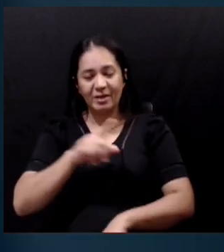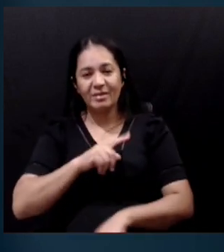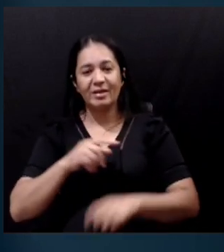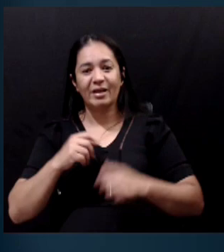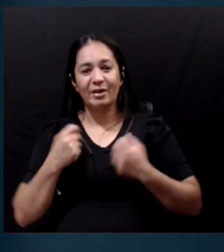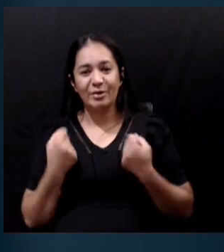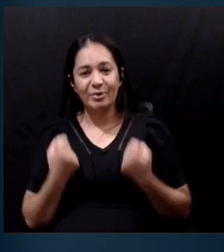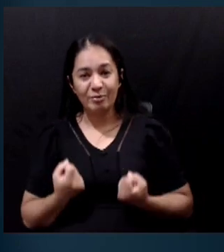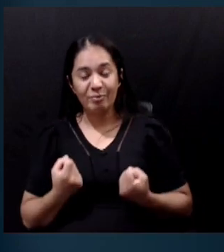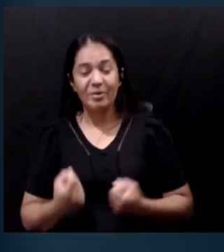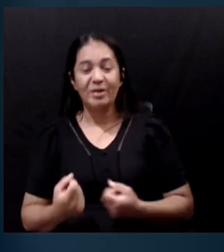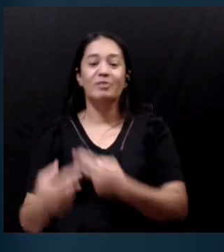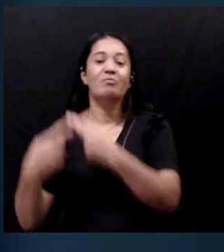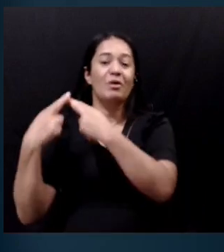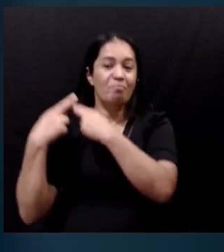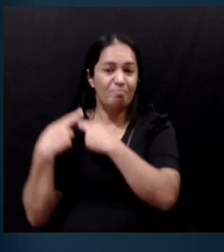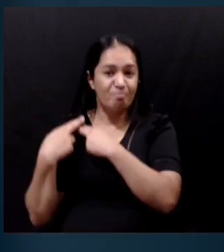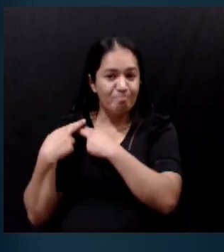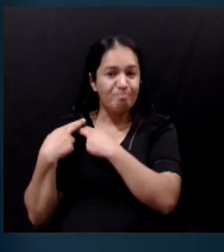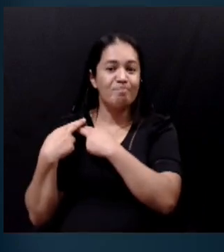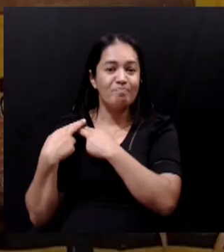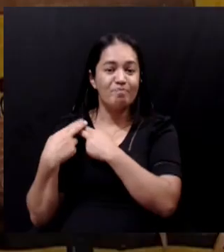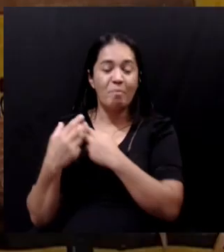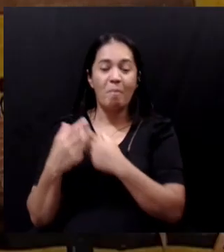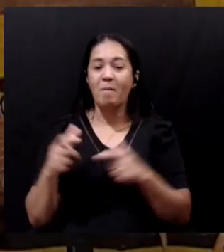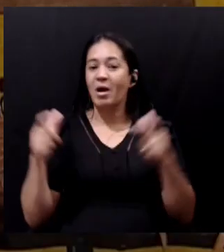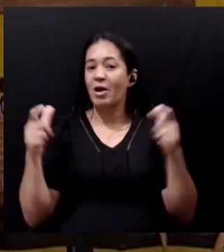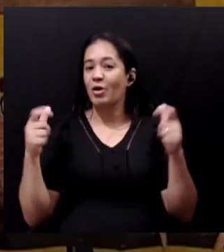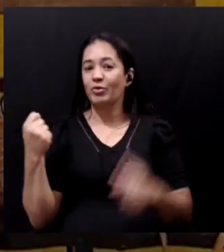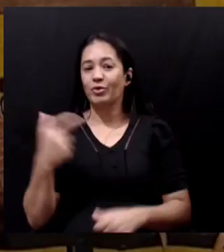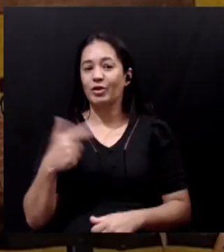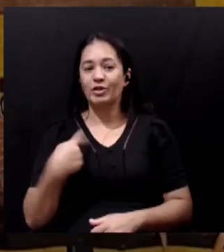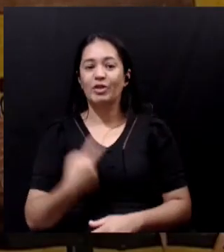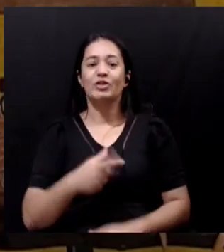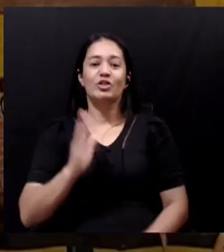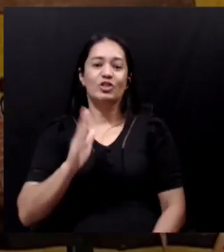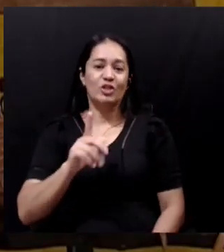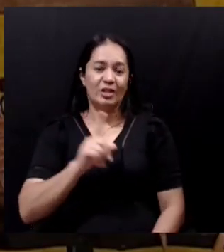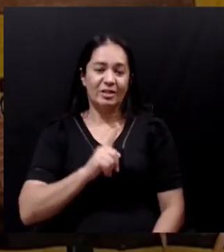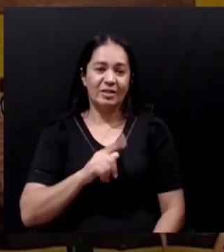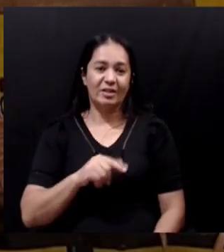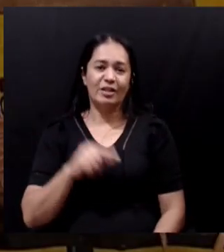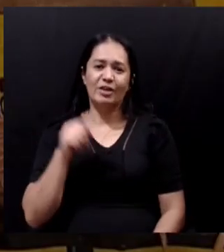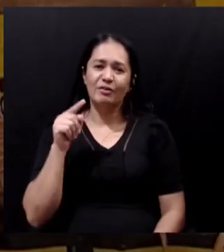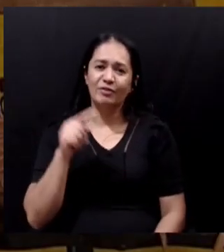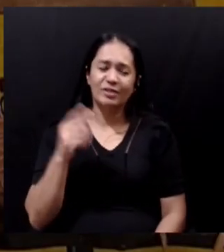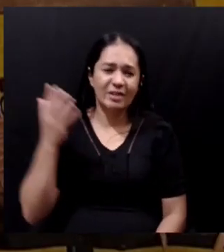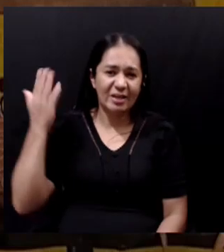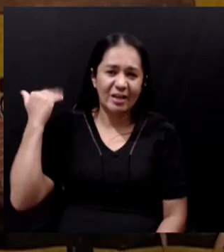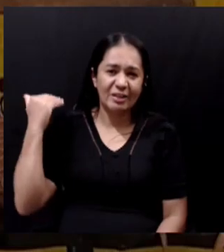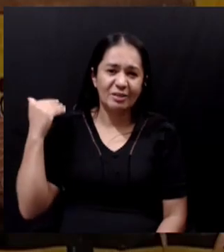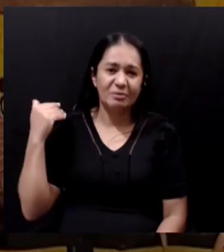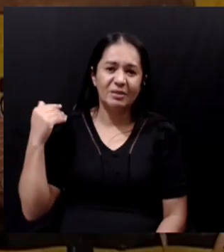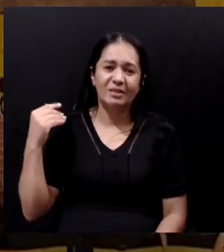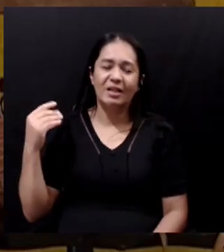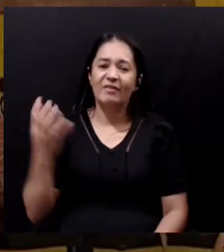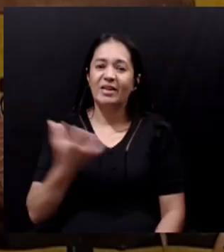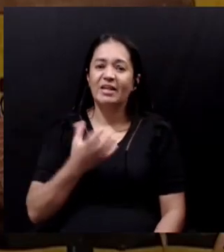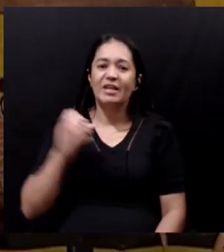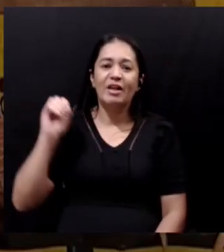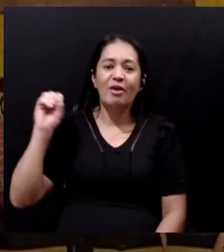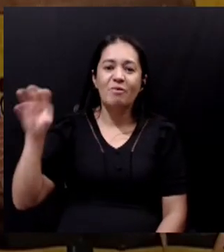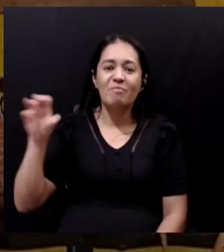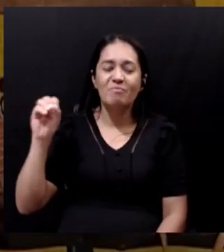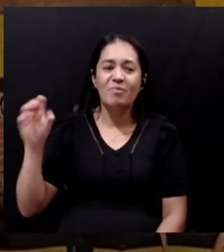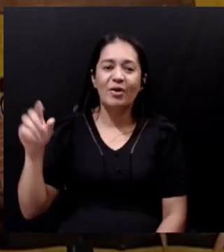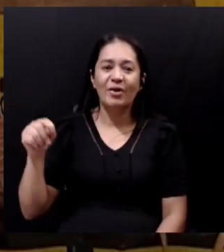uma responsabilidade maior ainda do que a gente já tem. E aquele Fábio que um dia estava determinado ir embora aqui do interior de São Paulo